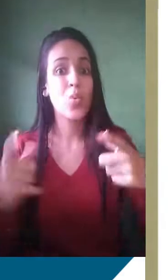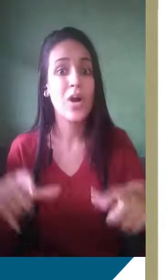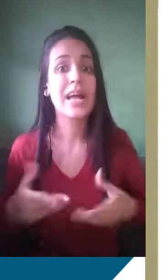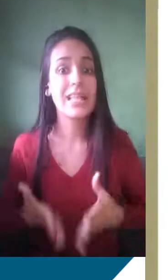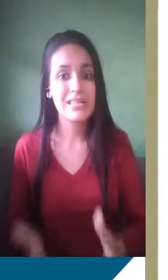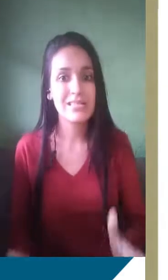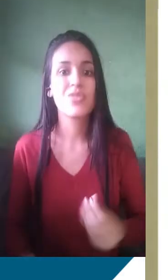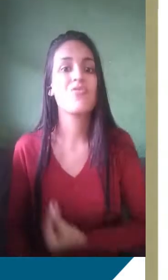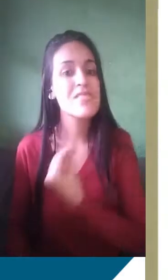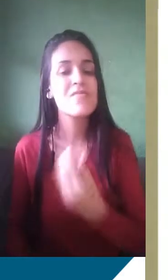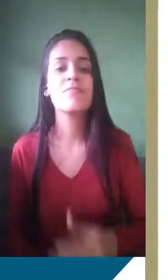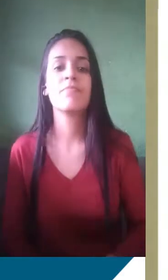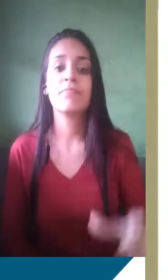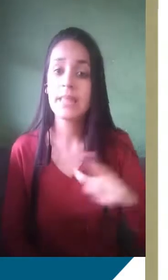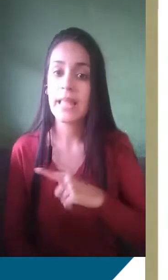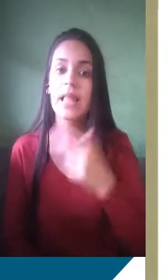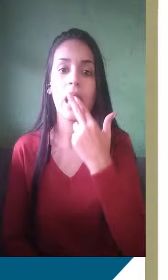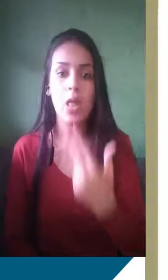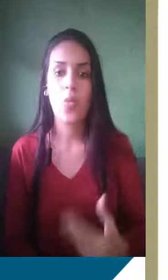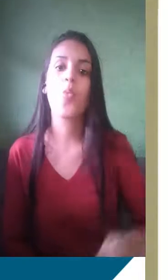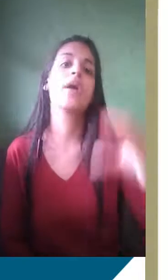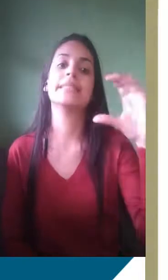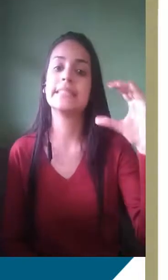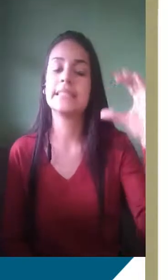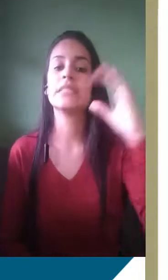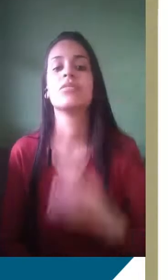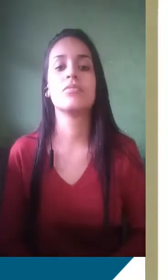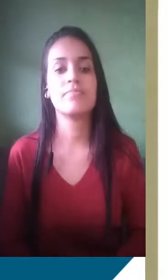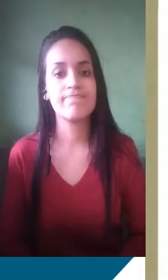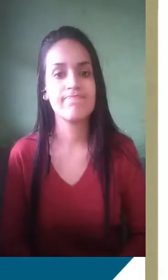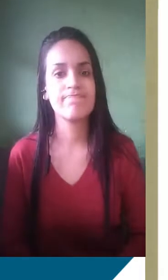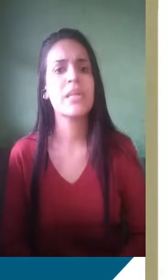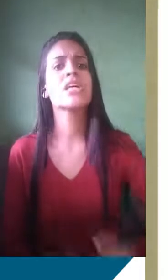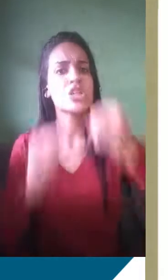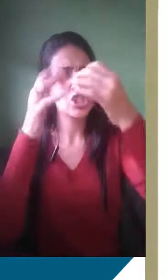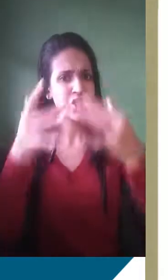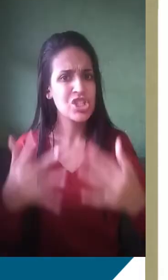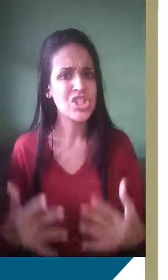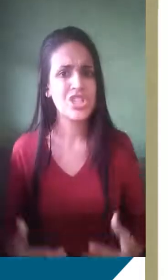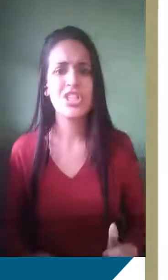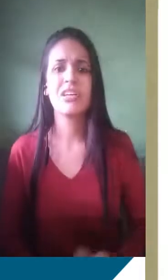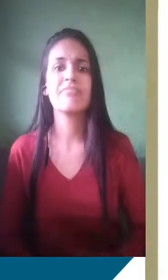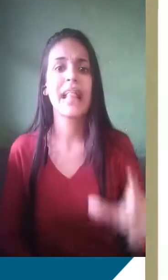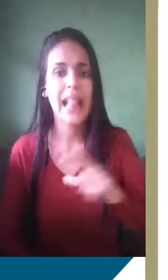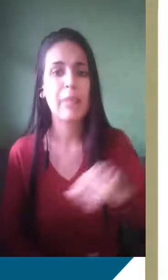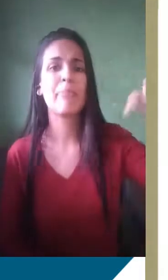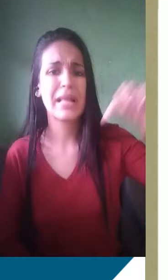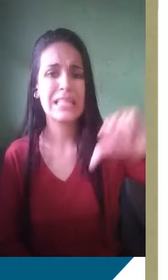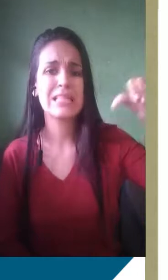a linguagem técnico-científica. Além disso, apresenta detalhismo, pessimismo e